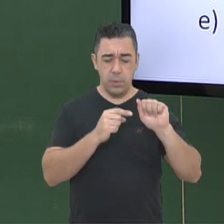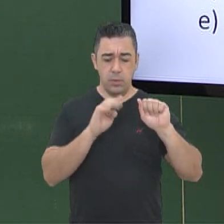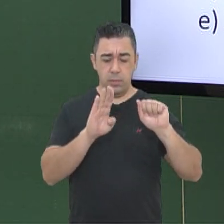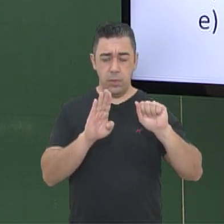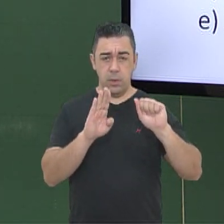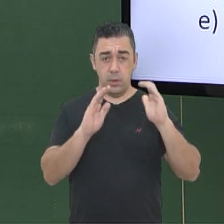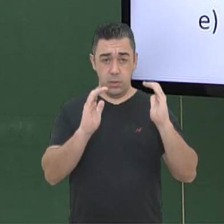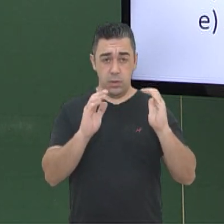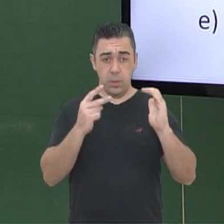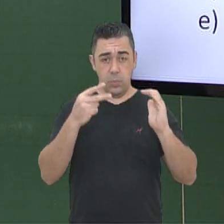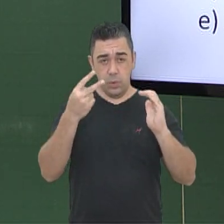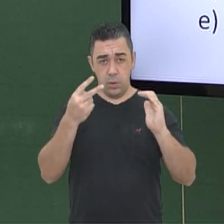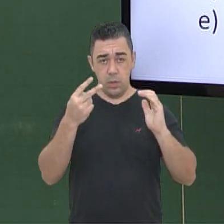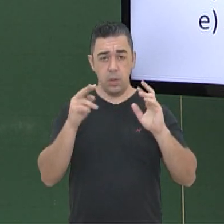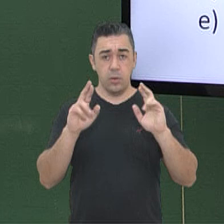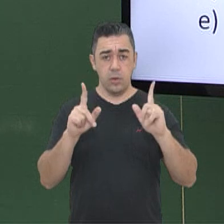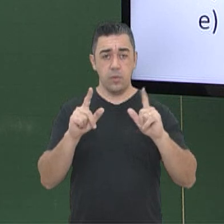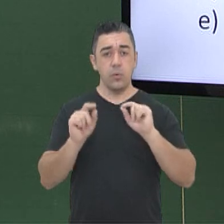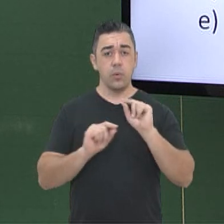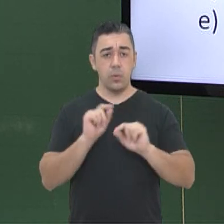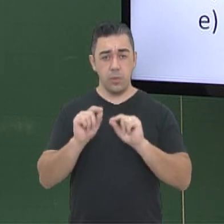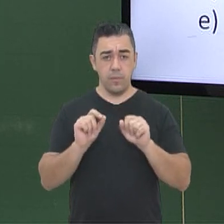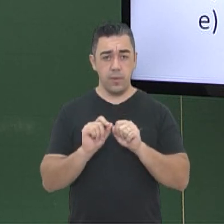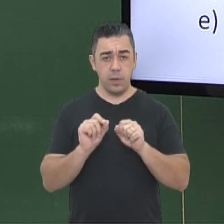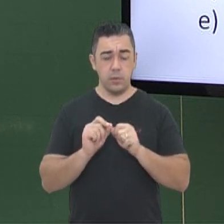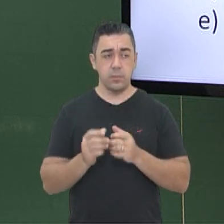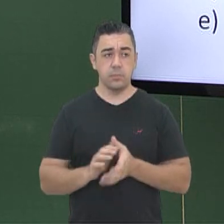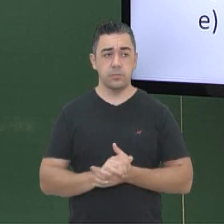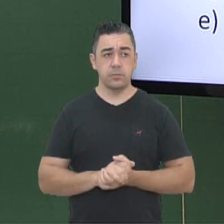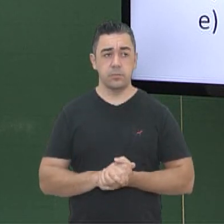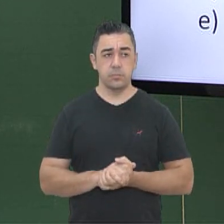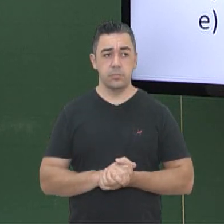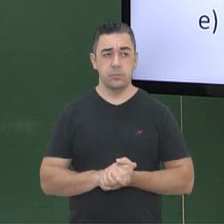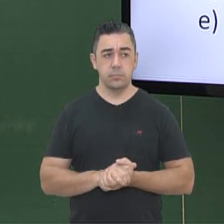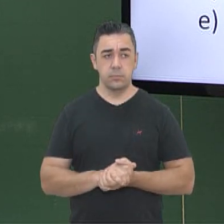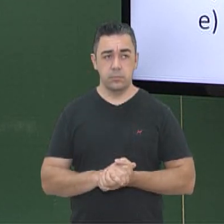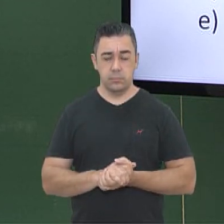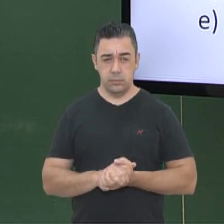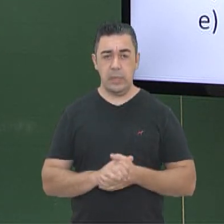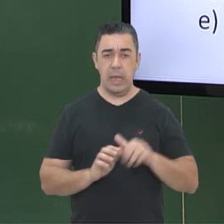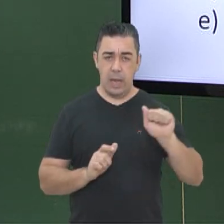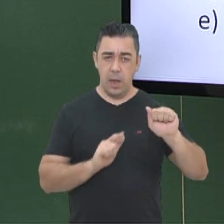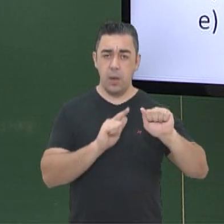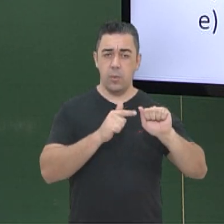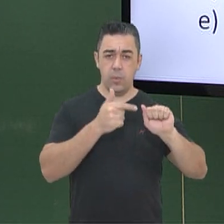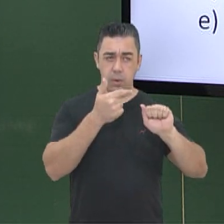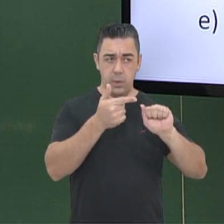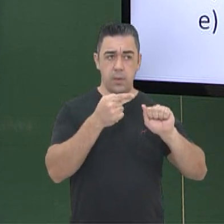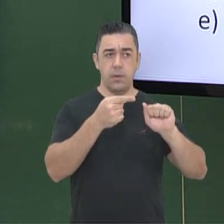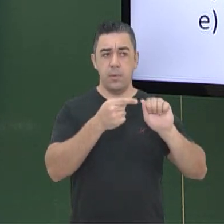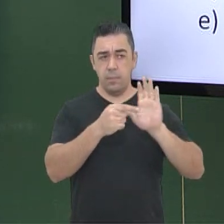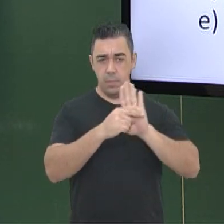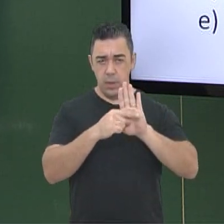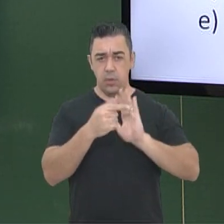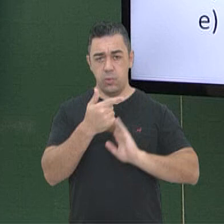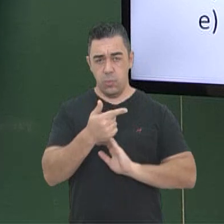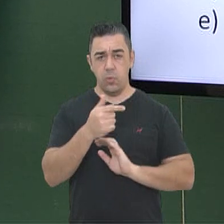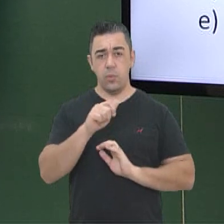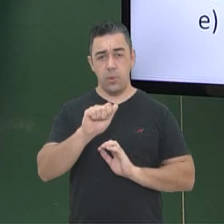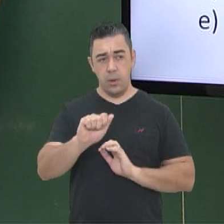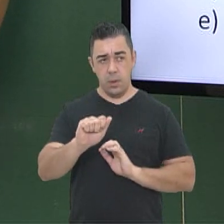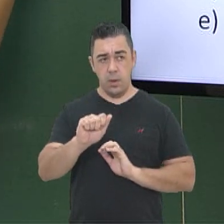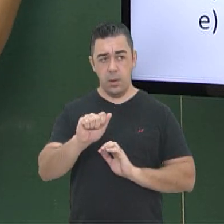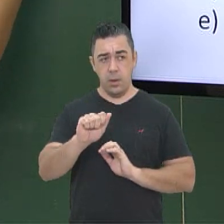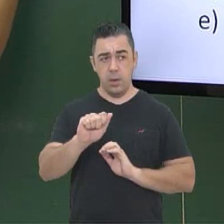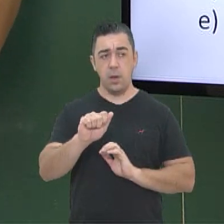um quadrado da diferença de dois termos, eu vou fazer o quadrado do primeiro menos 2 vezes o primeiro vezes o